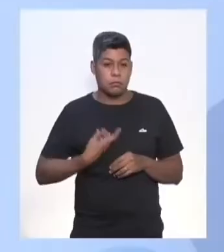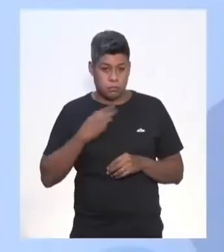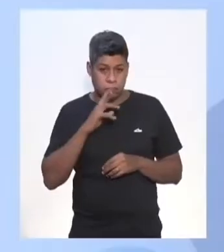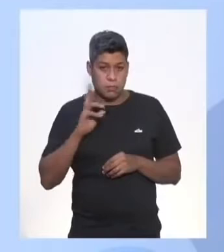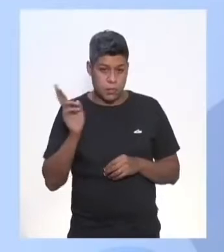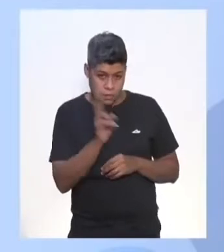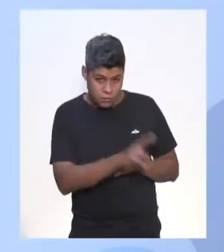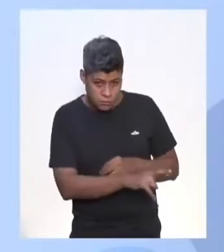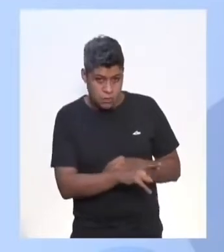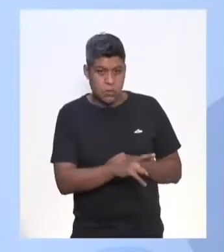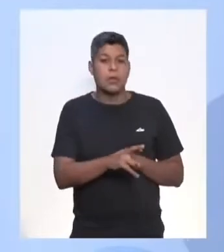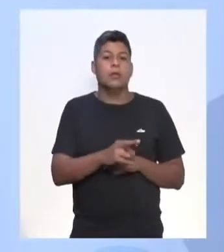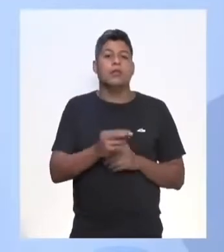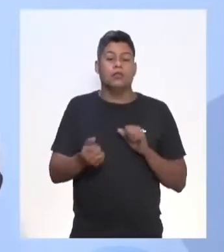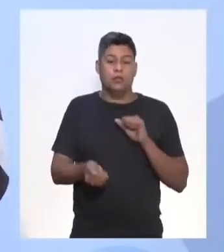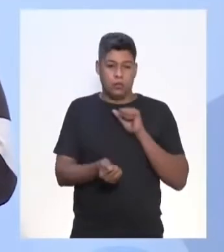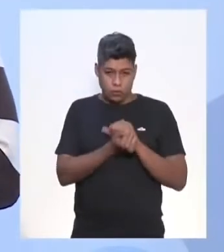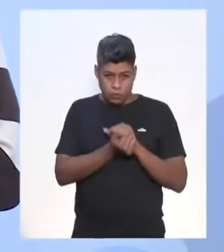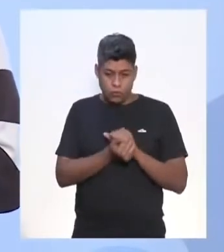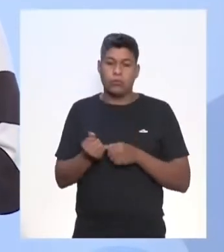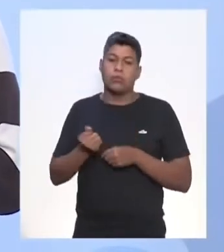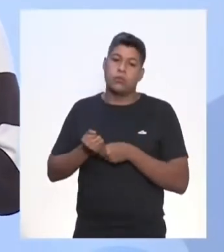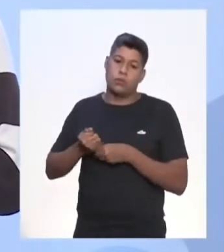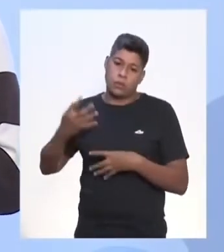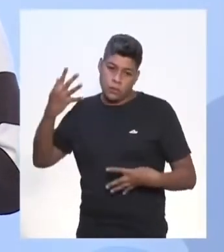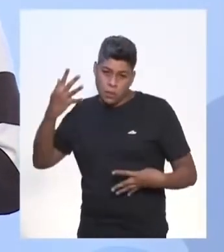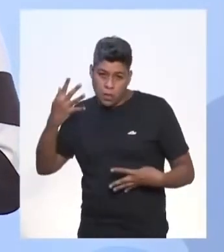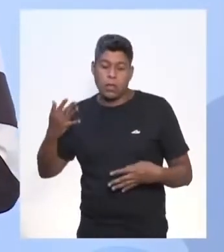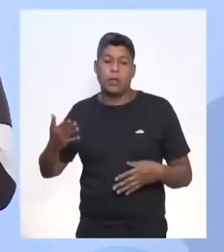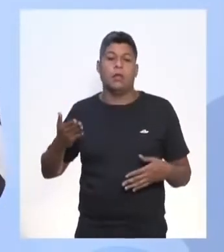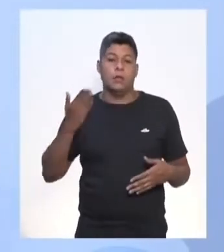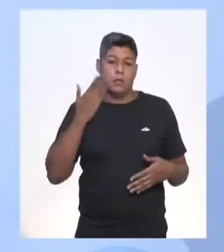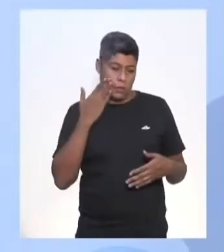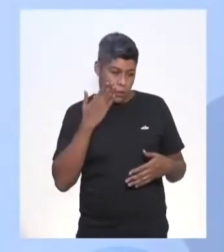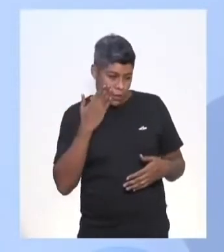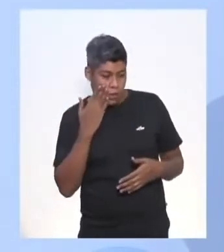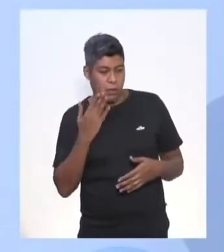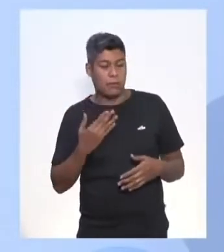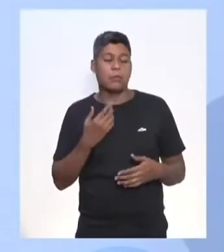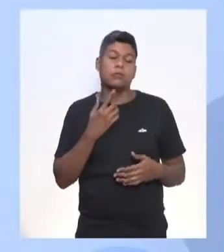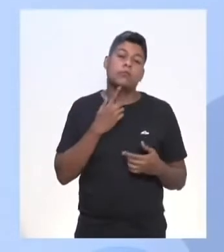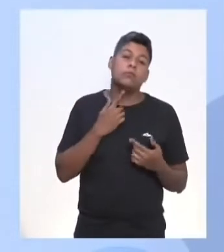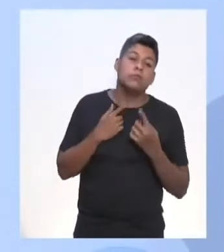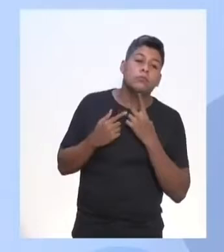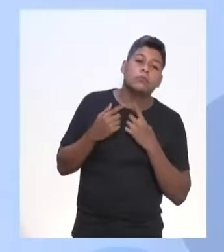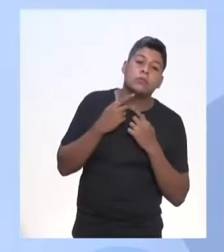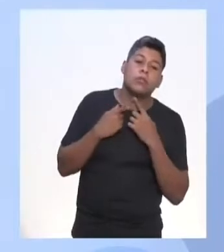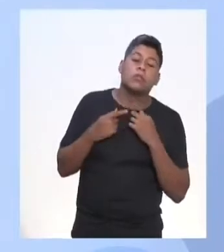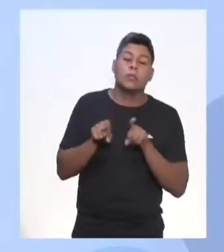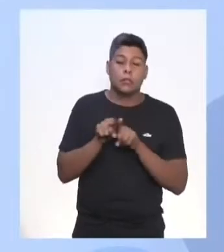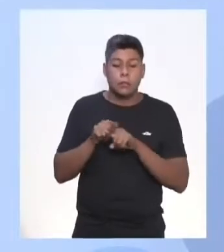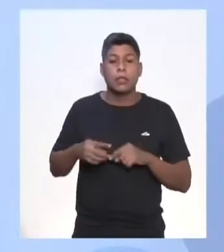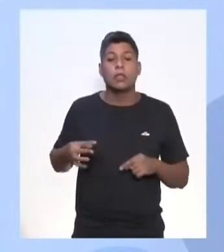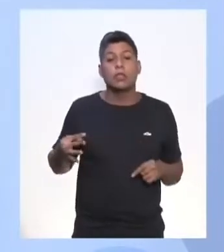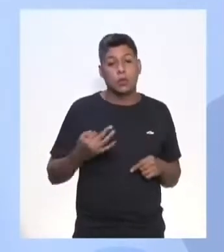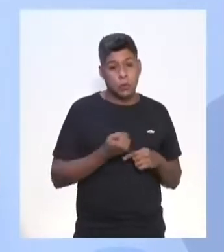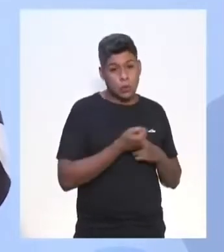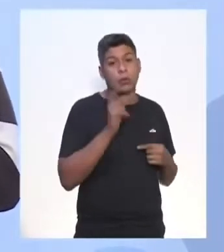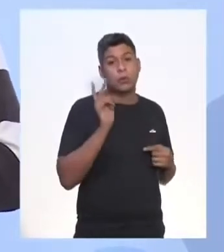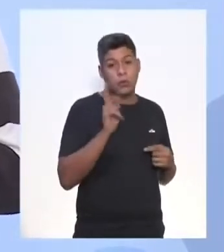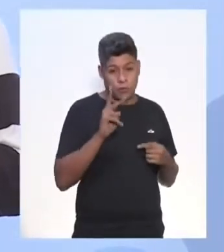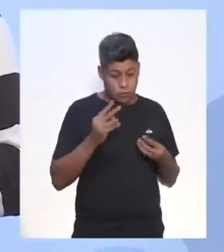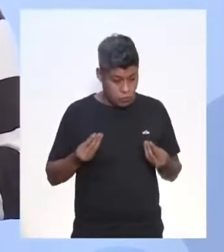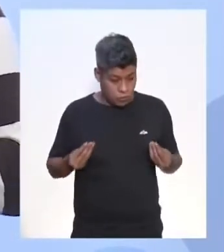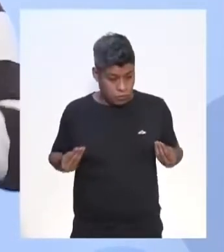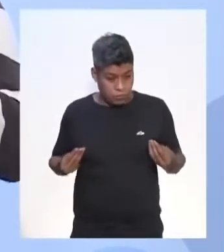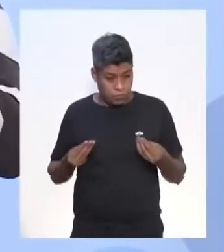aqui contextualizando aqui também no chatinho, estão aqui colocando suas impressões e tal, e tudo que os professores estão